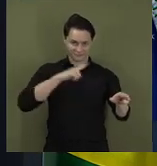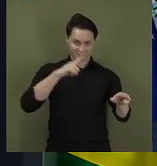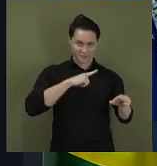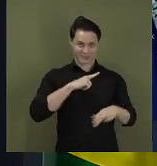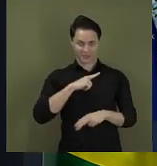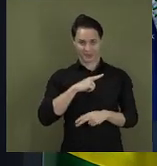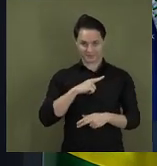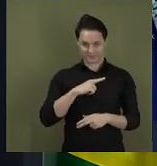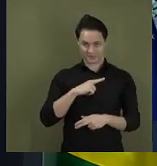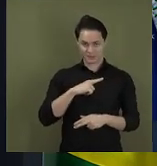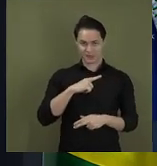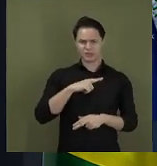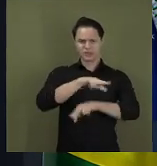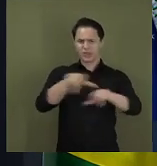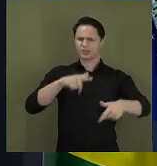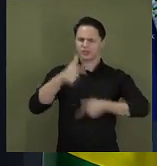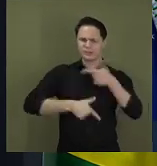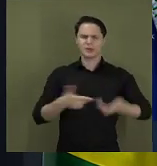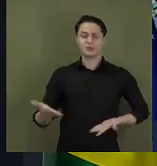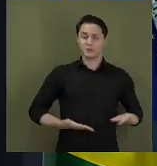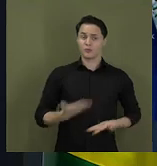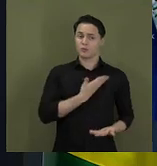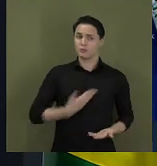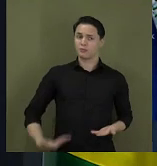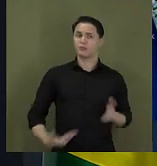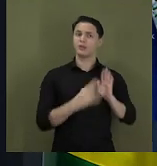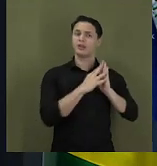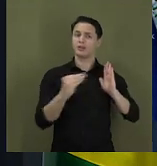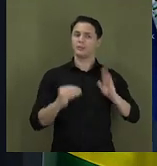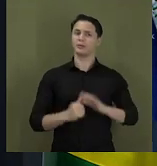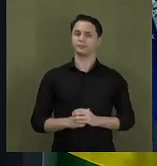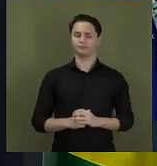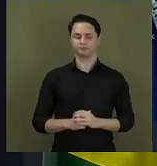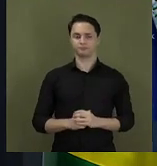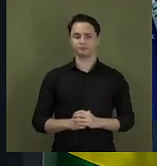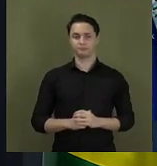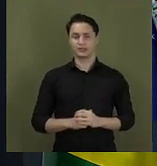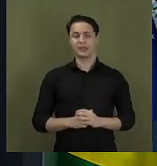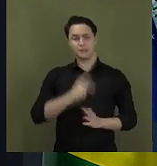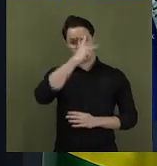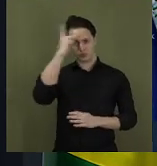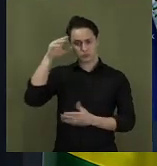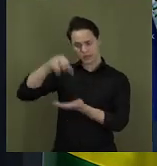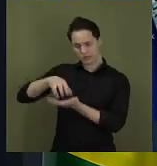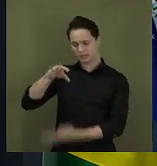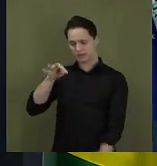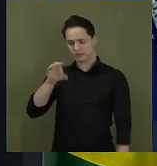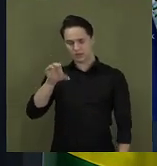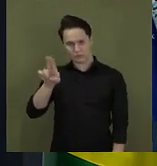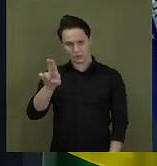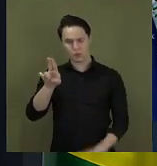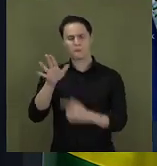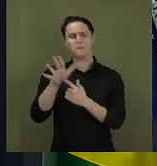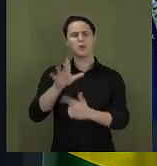renomadas, tantos trabalhadores, servidores públicos exemplares. Relatórios do TCU, senhor presidente,